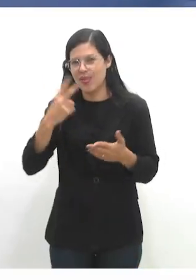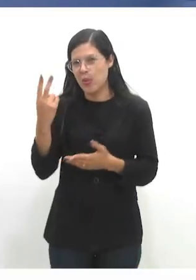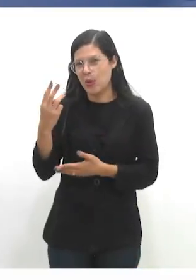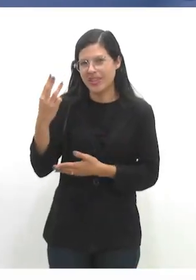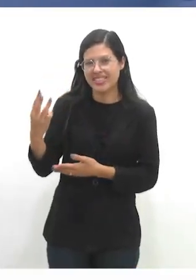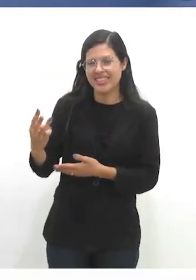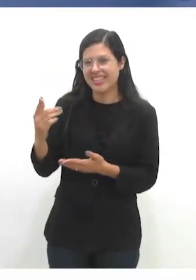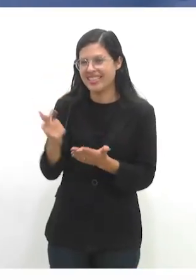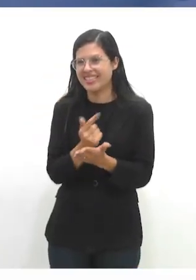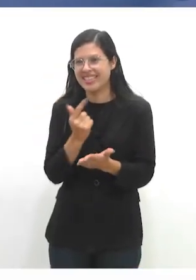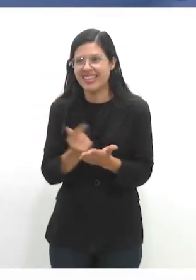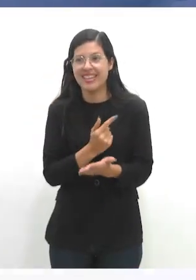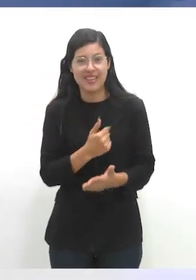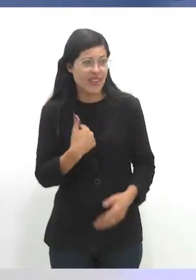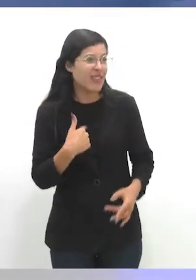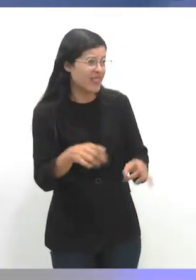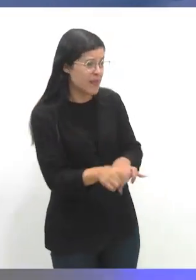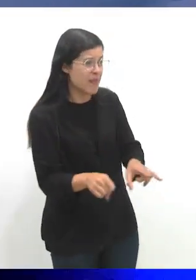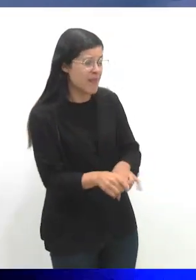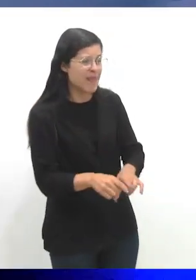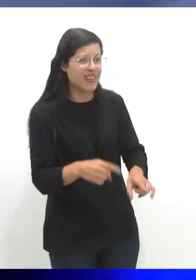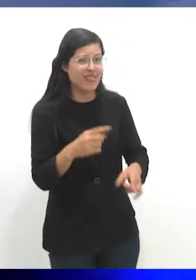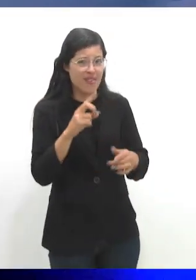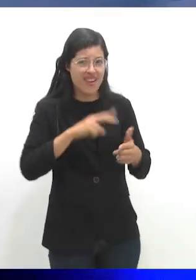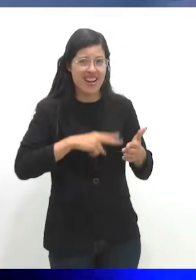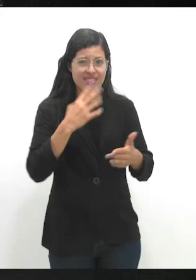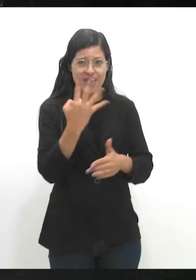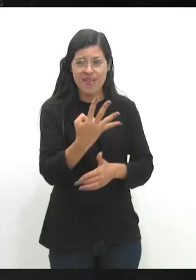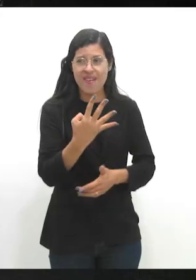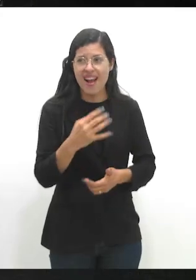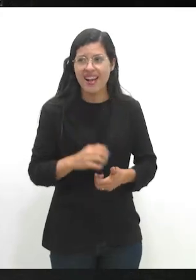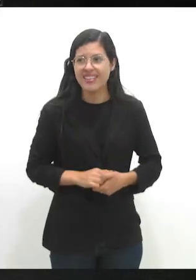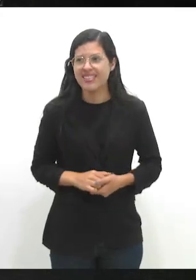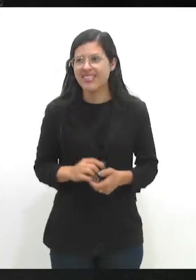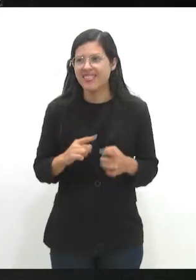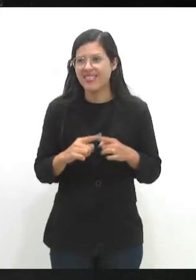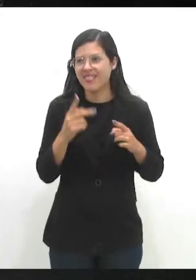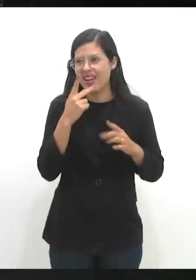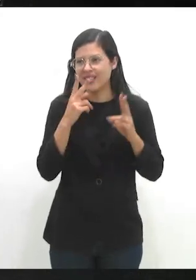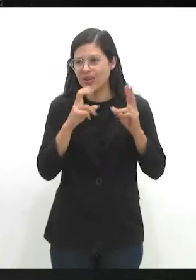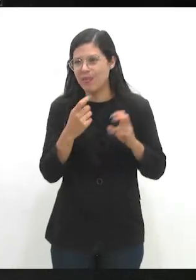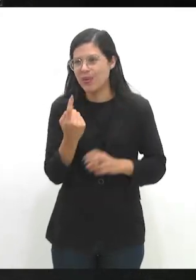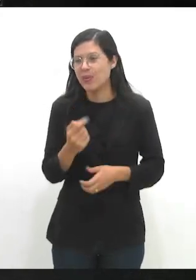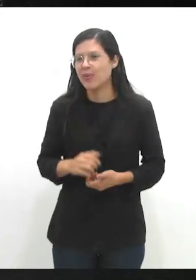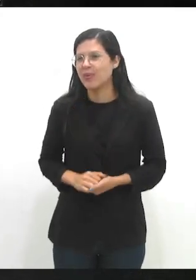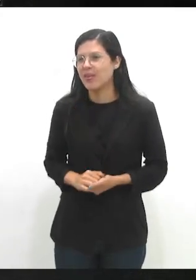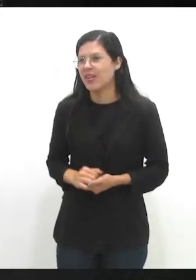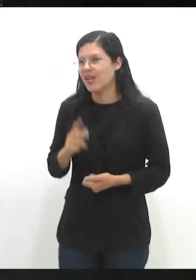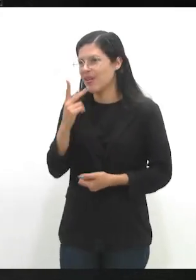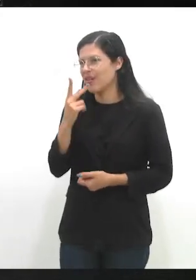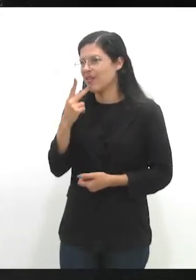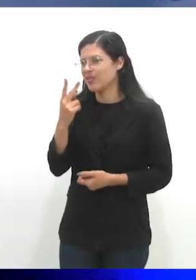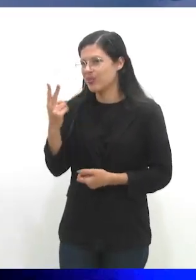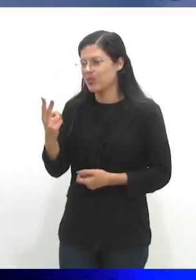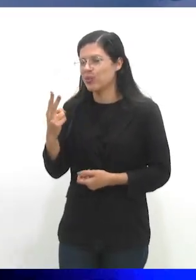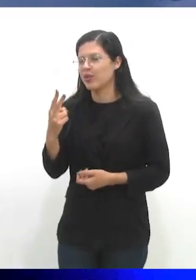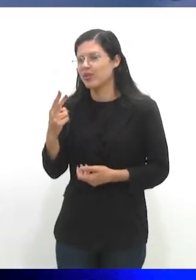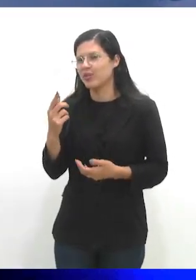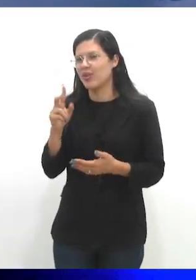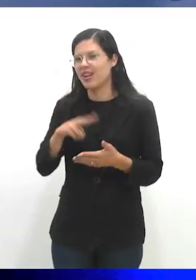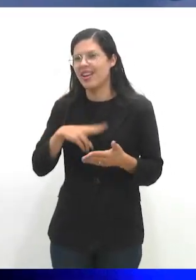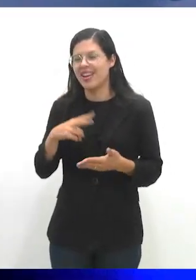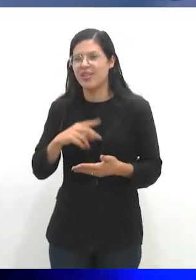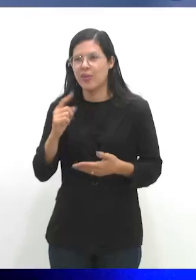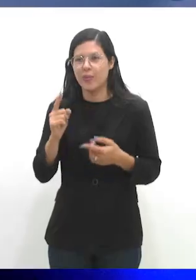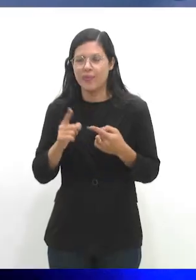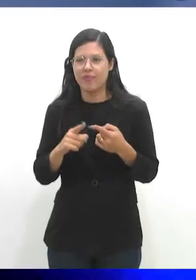Estou lendo 4 agora. Estou lendo 4 livros, escolhi um para trazer, mas estou lendo 4. Mas diga um deles. Eu estou lendo, vou dizer os 2 que eu estou lendo.